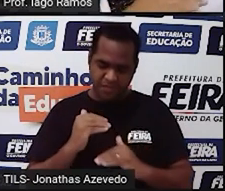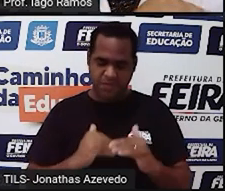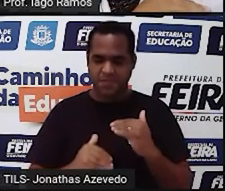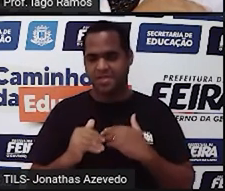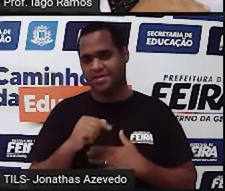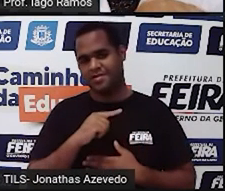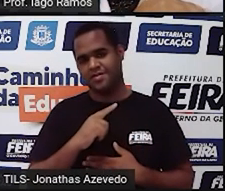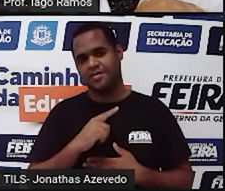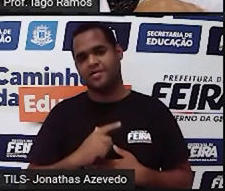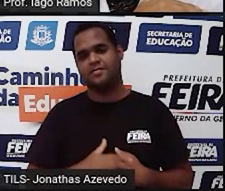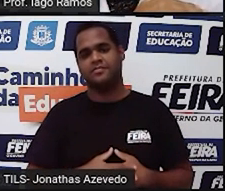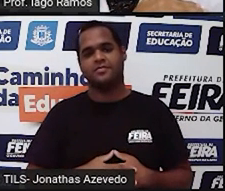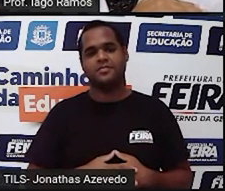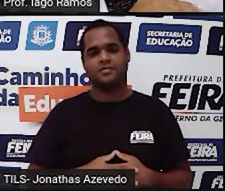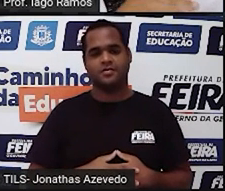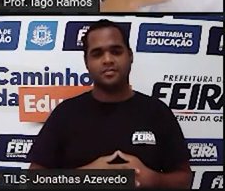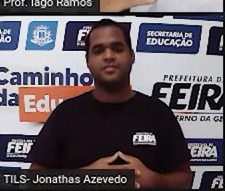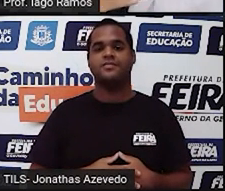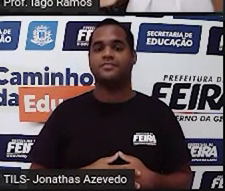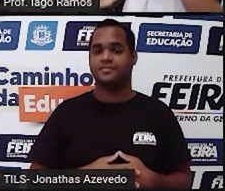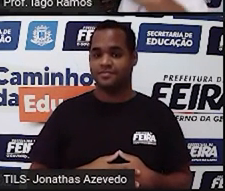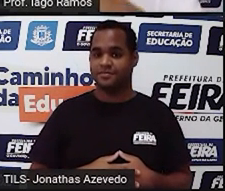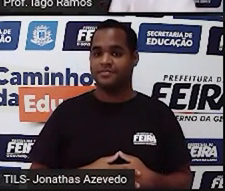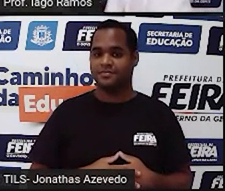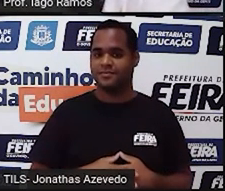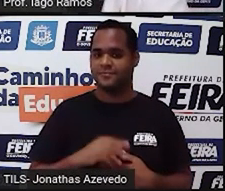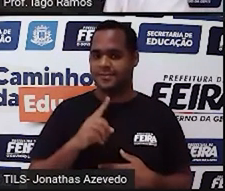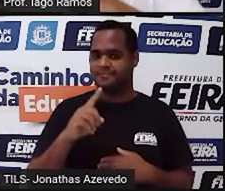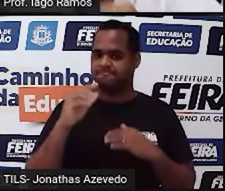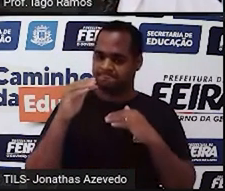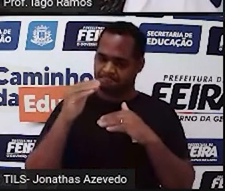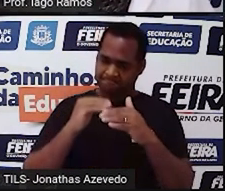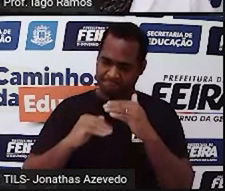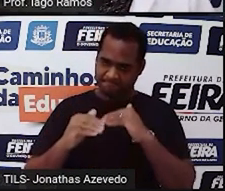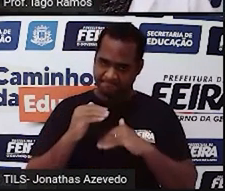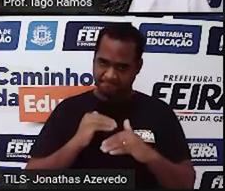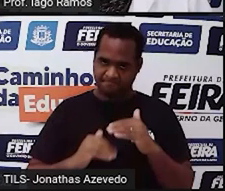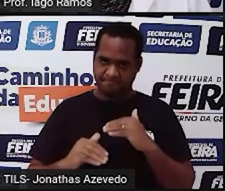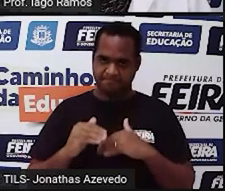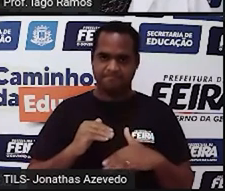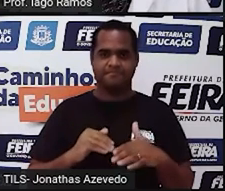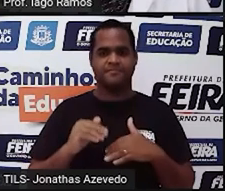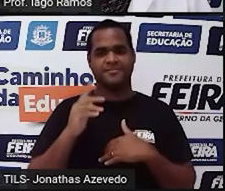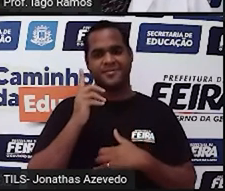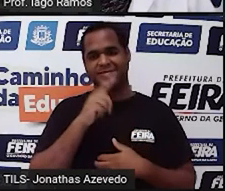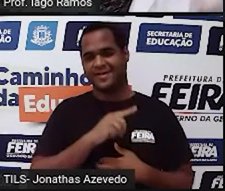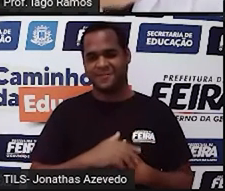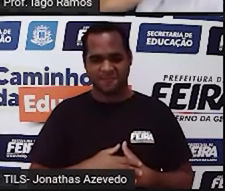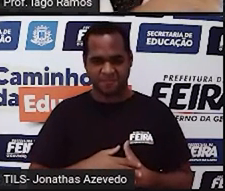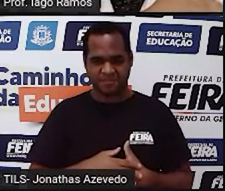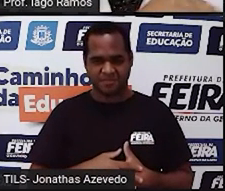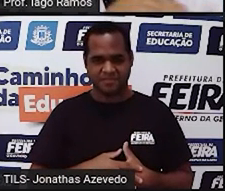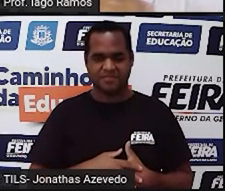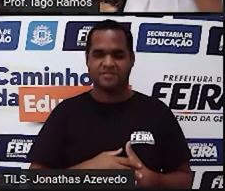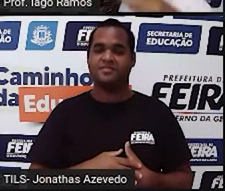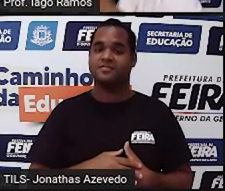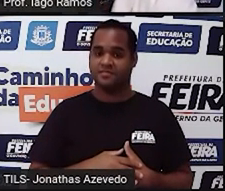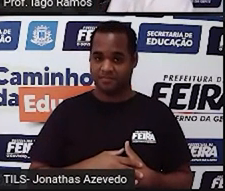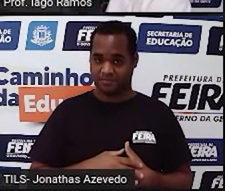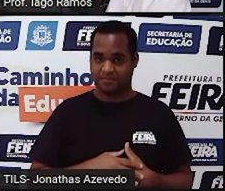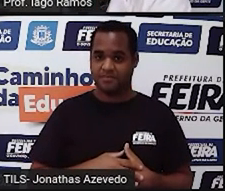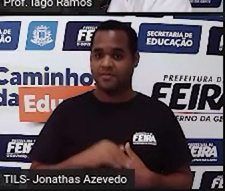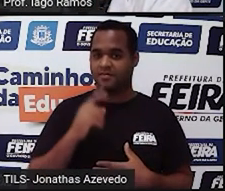do grandão né E vai diminuindo até chegar o pequenininho tá no grandão